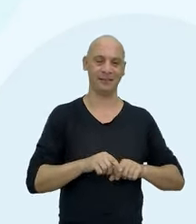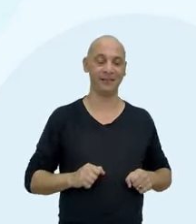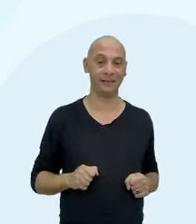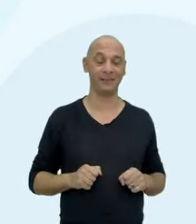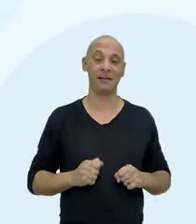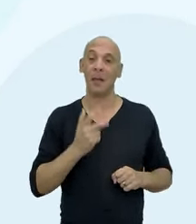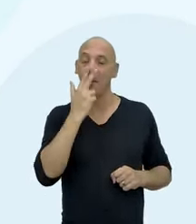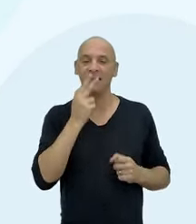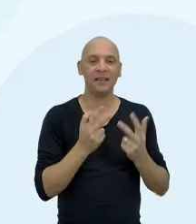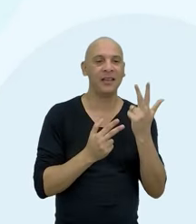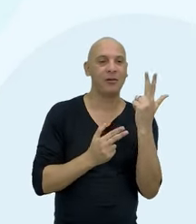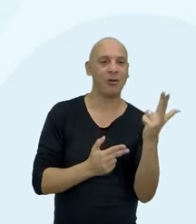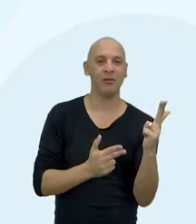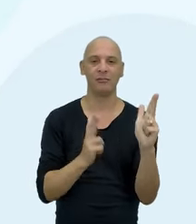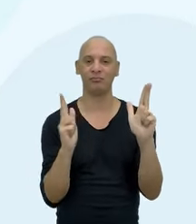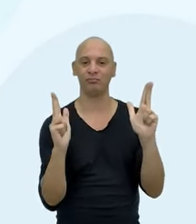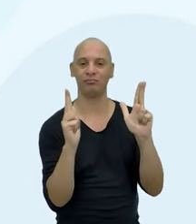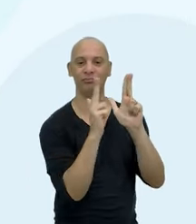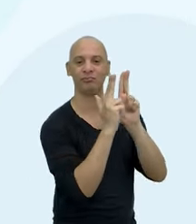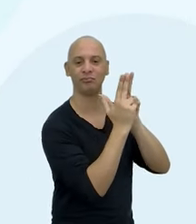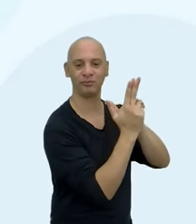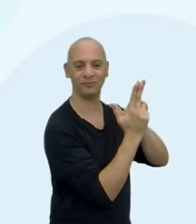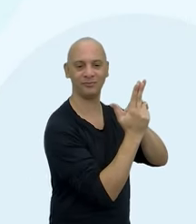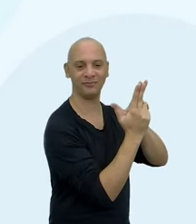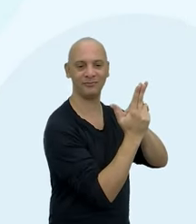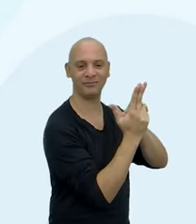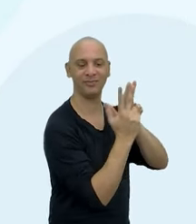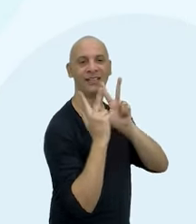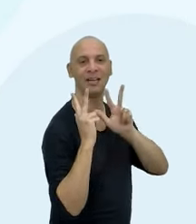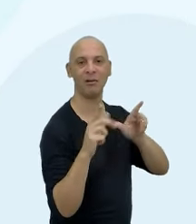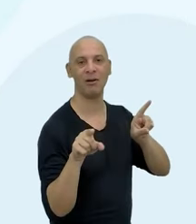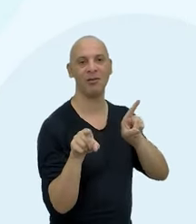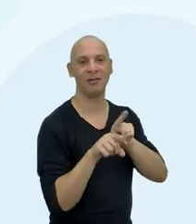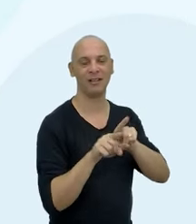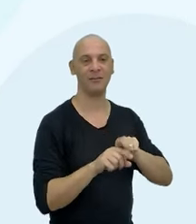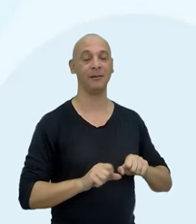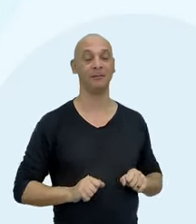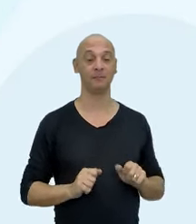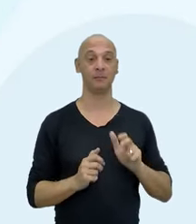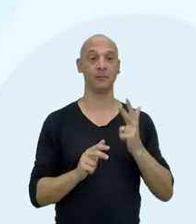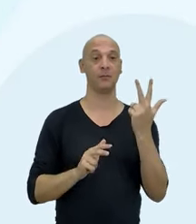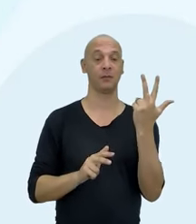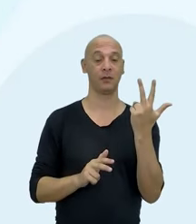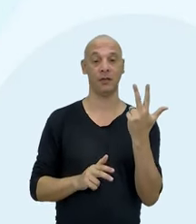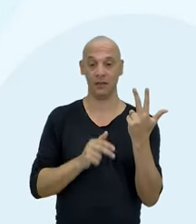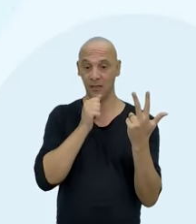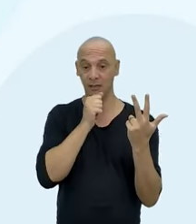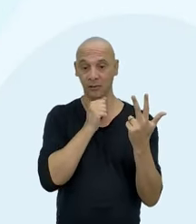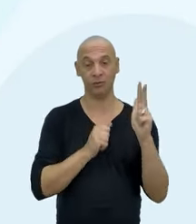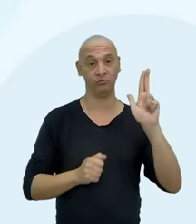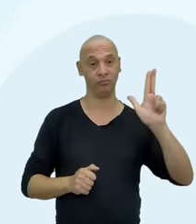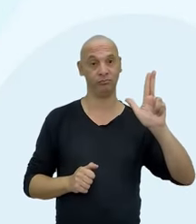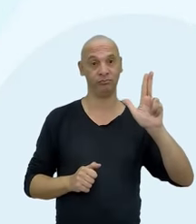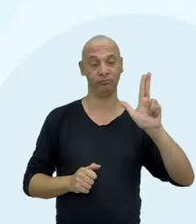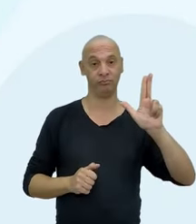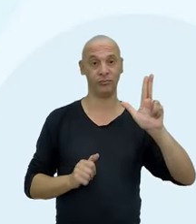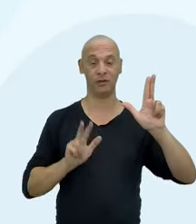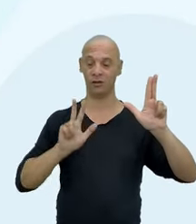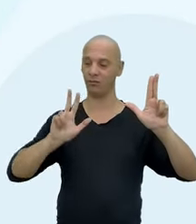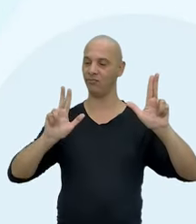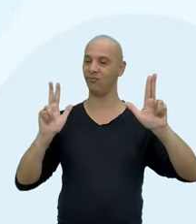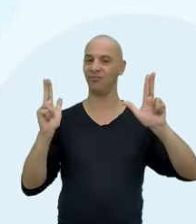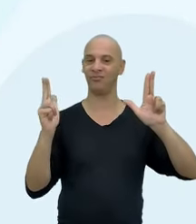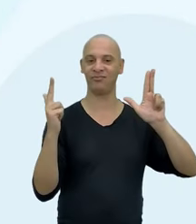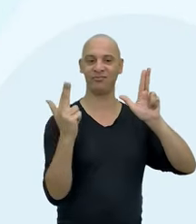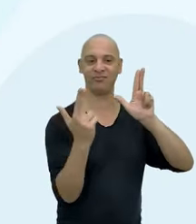se tornará a figura da direita superior e assim vamos rotacionando em o Ponto Central EA